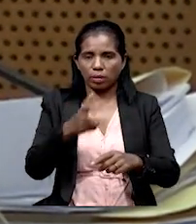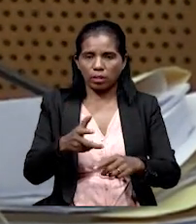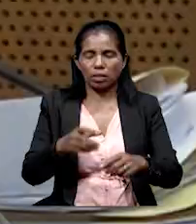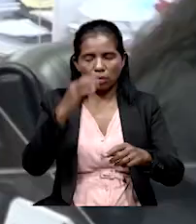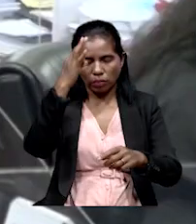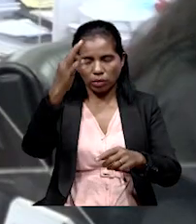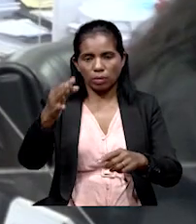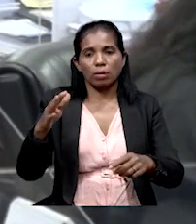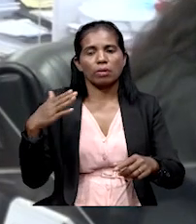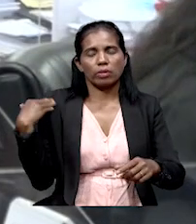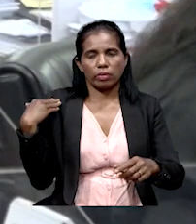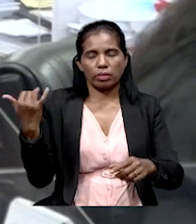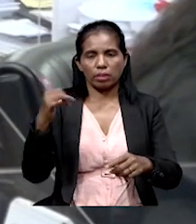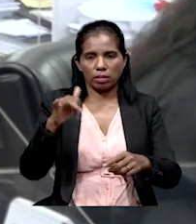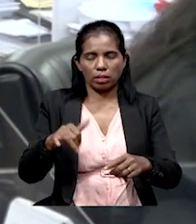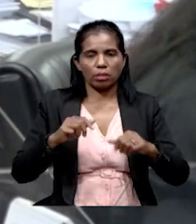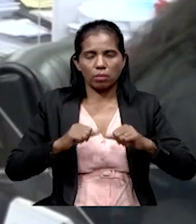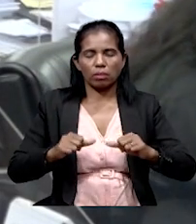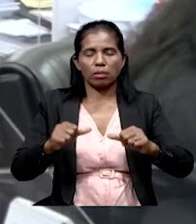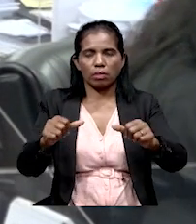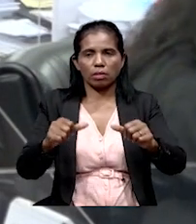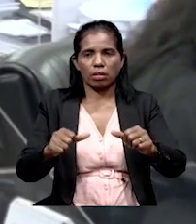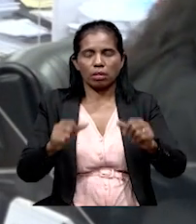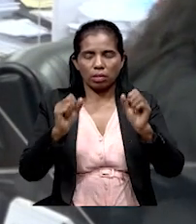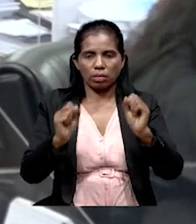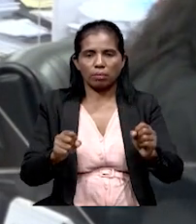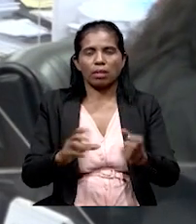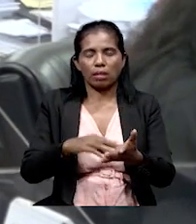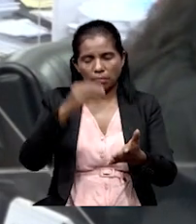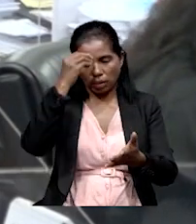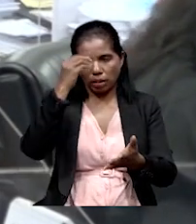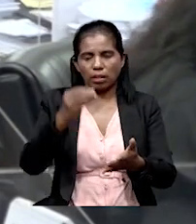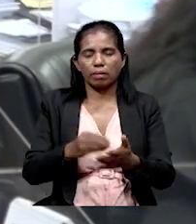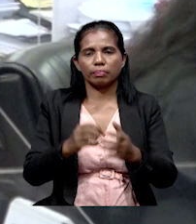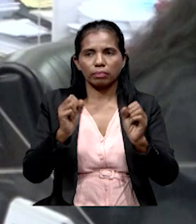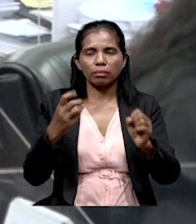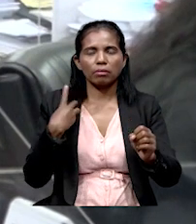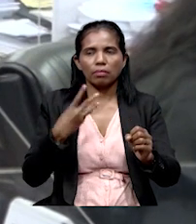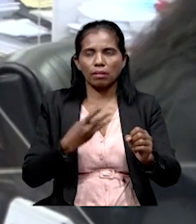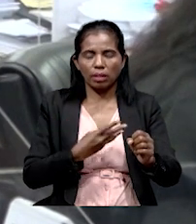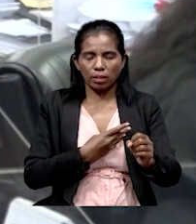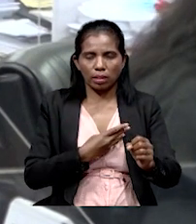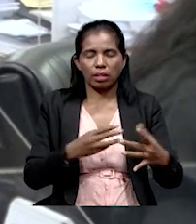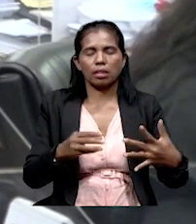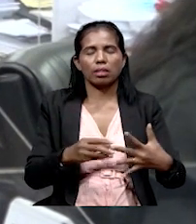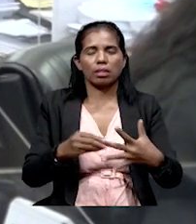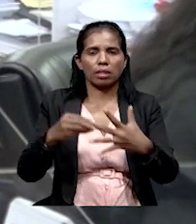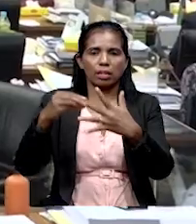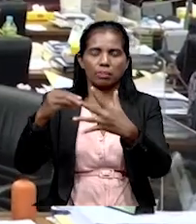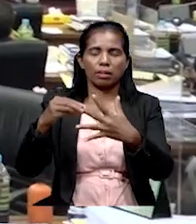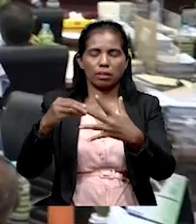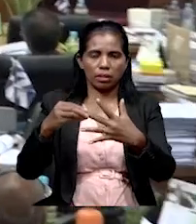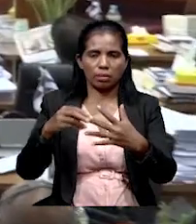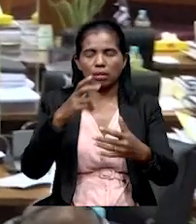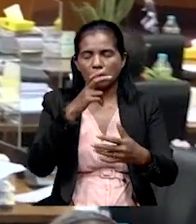futuras gerações, continua a prevalecer como uma das identidades nacionais de Timor-Leste,